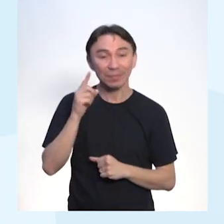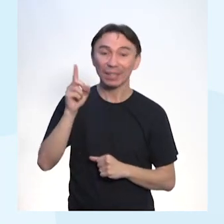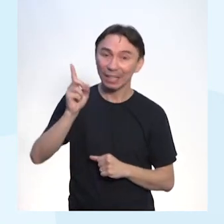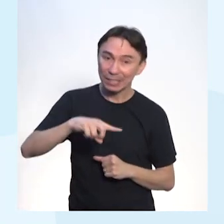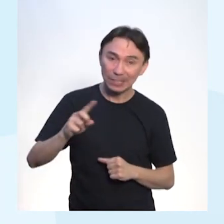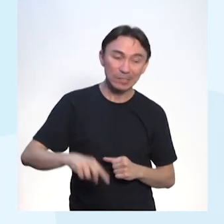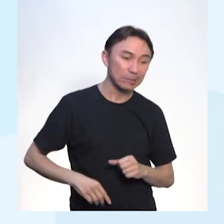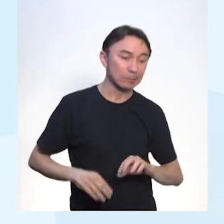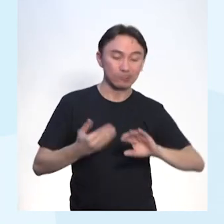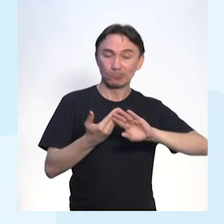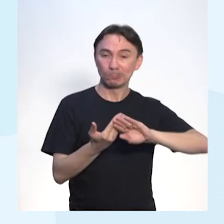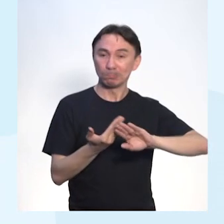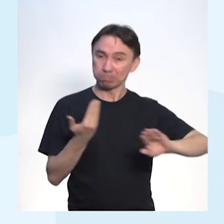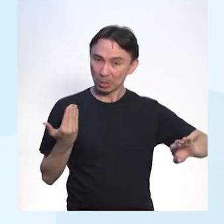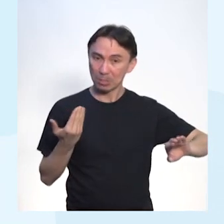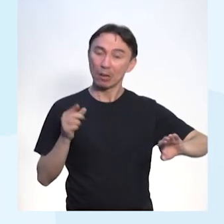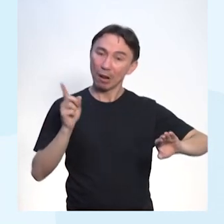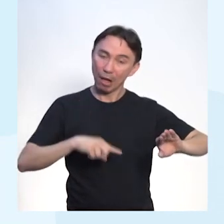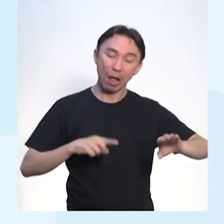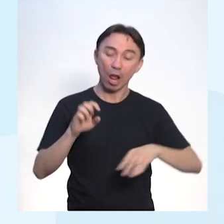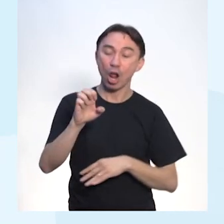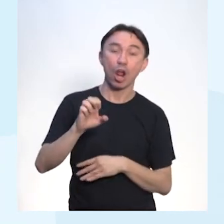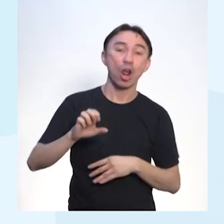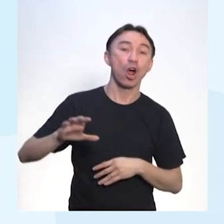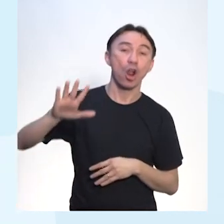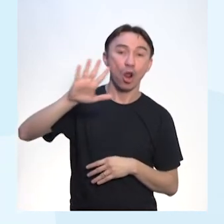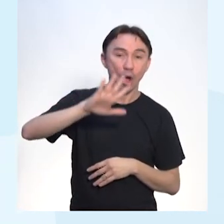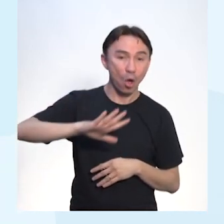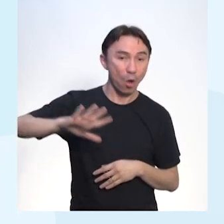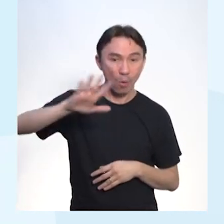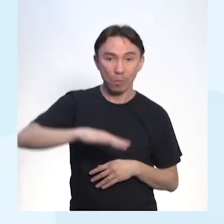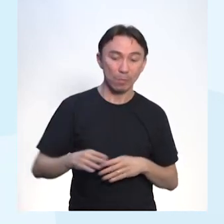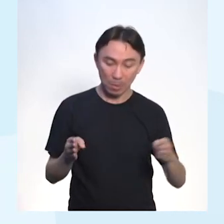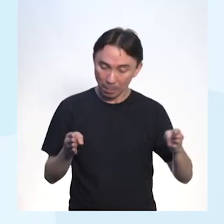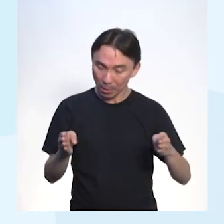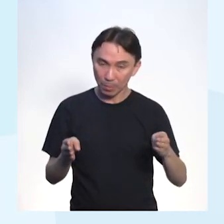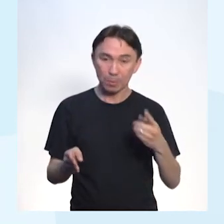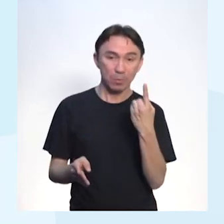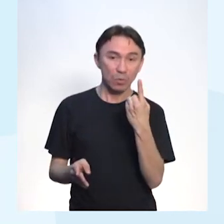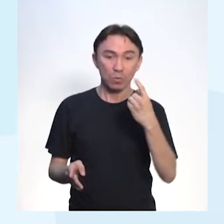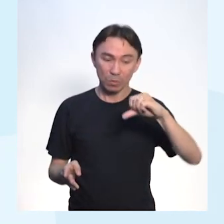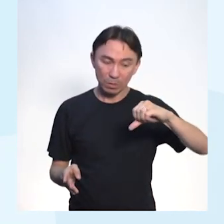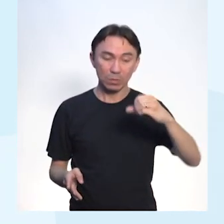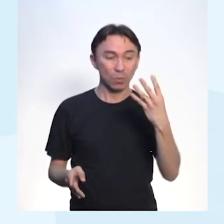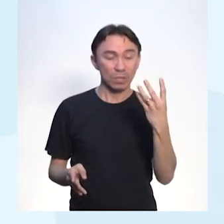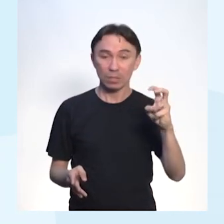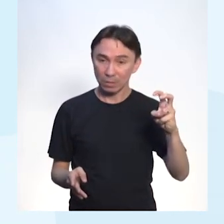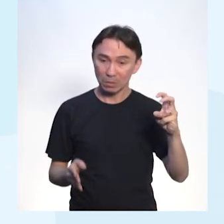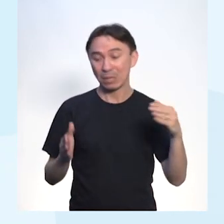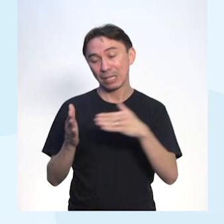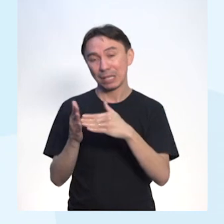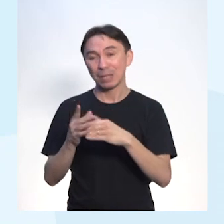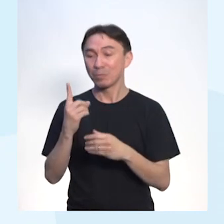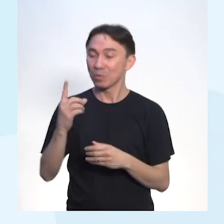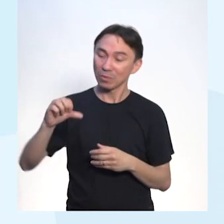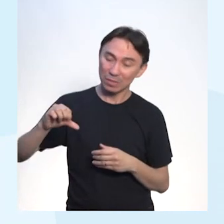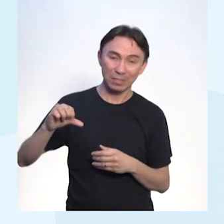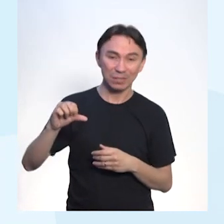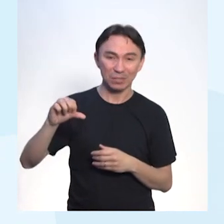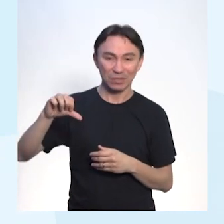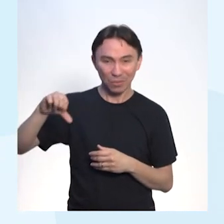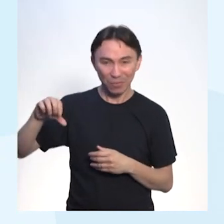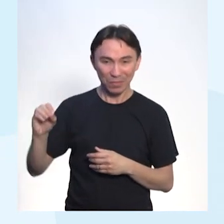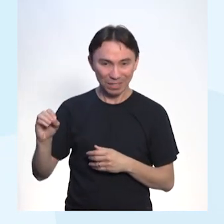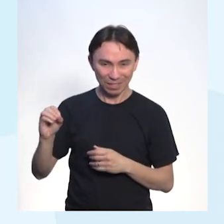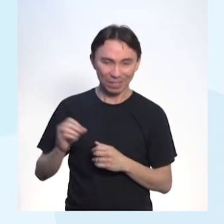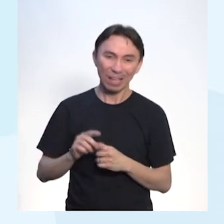polarização ideológica na Europa entre 1945 e 1990, que ficou conhecida como Guerra